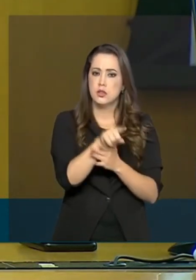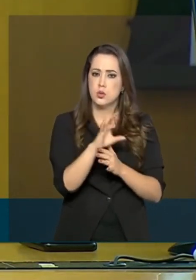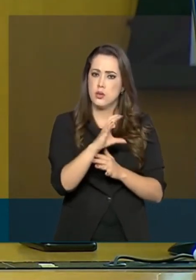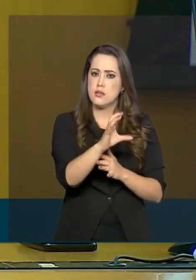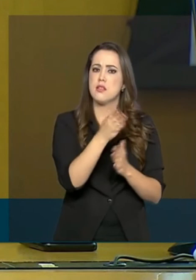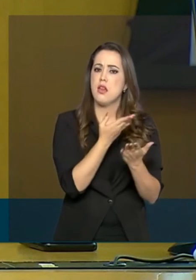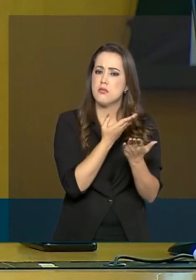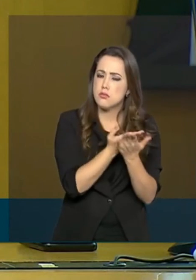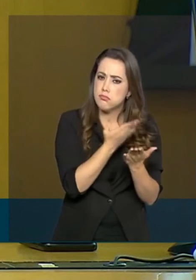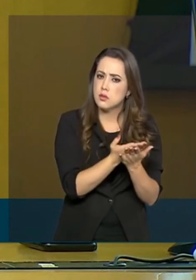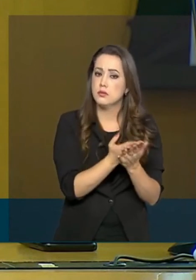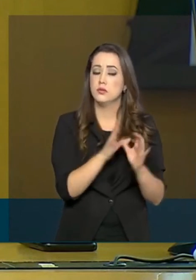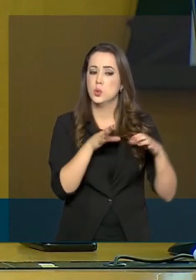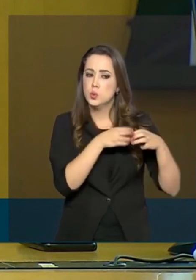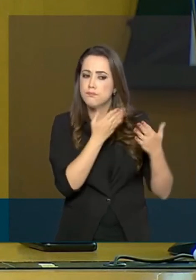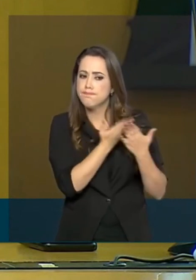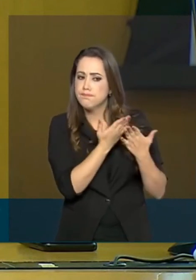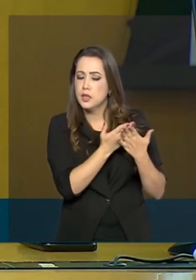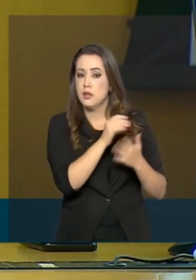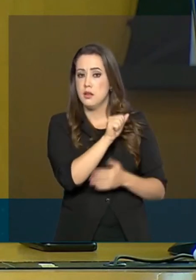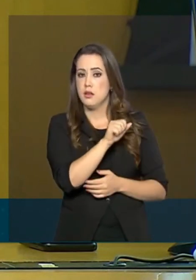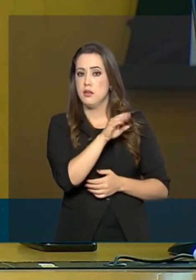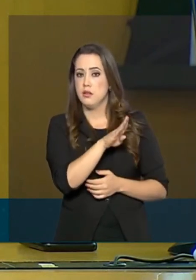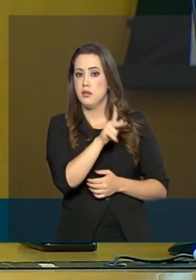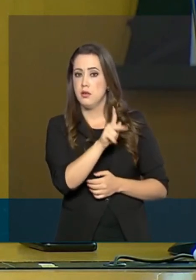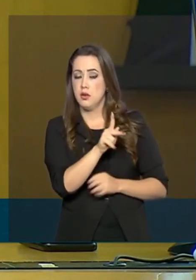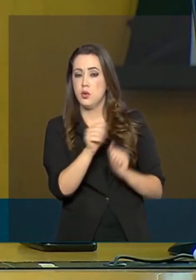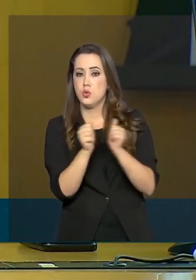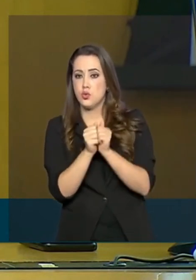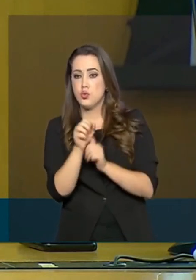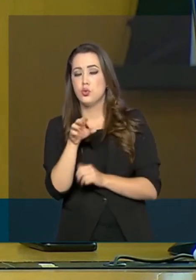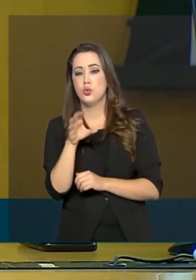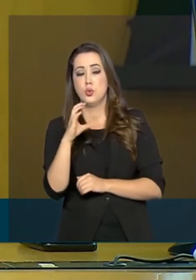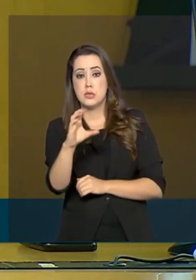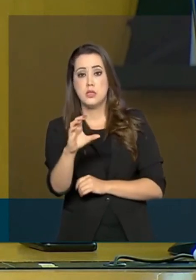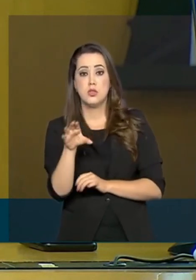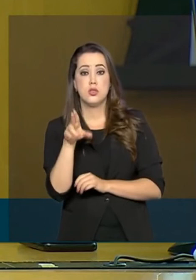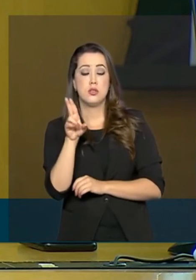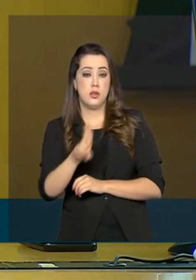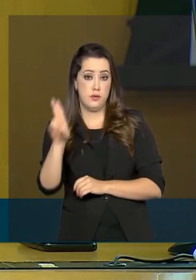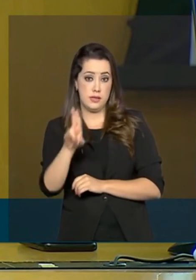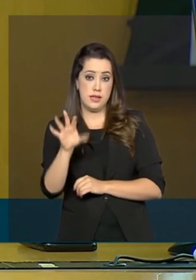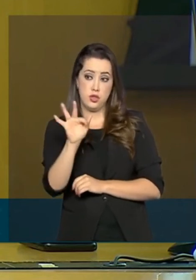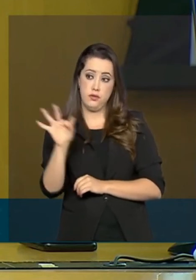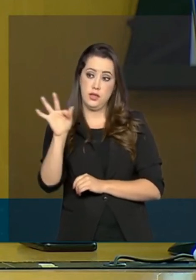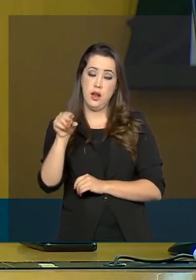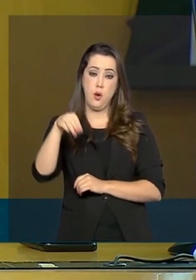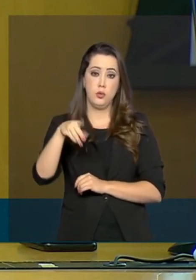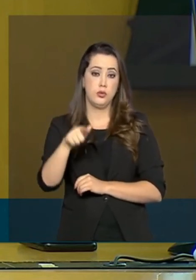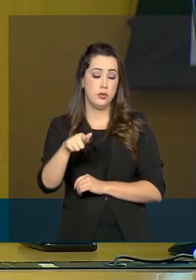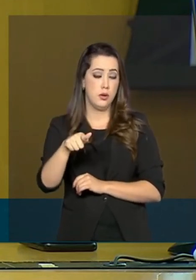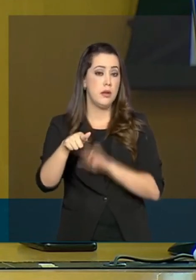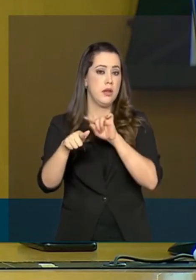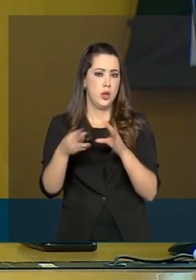todo o nosso grupo de cientistas da ABP, junto com os cientistas da Universidade Federal de Minas Gerais, nos dando